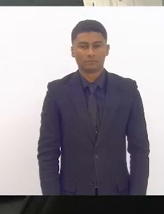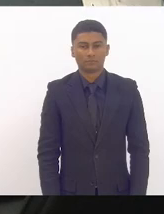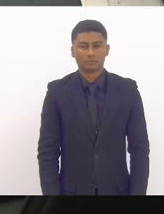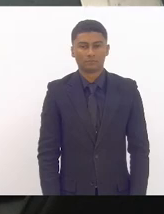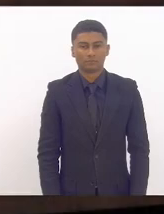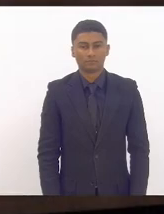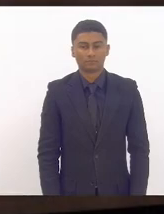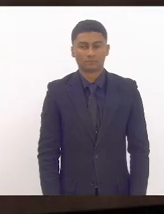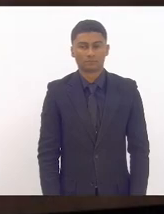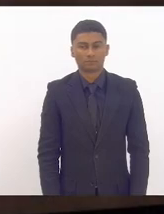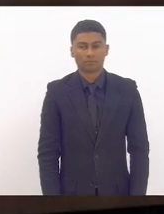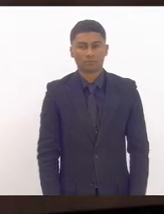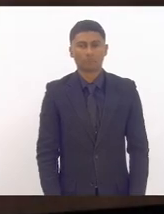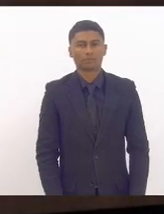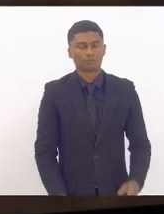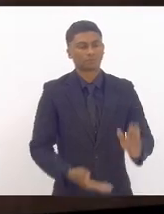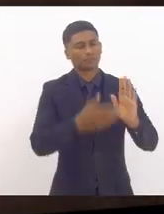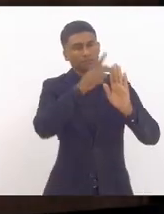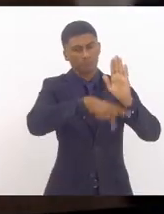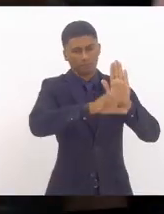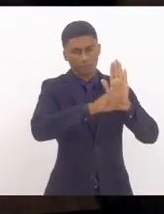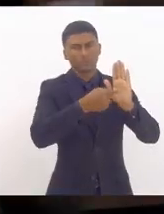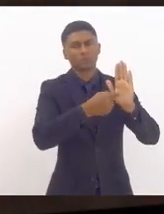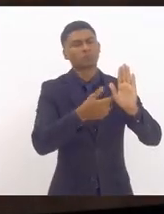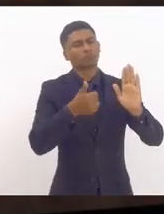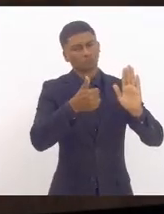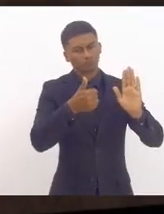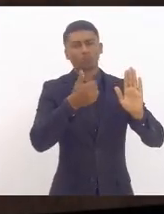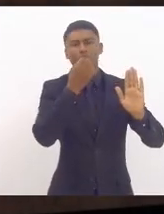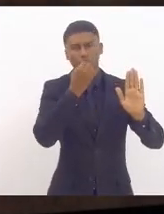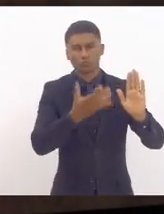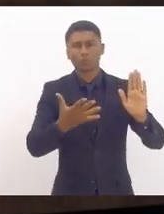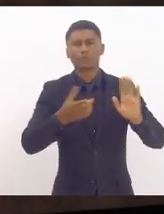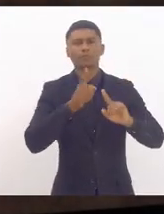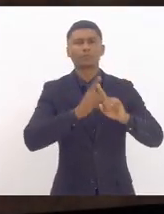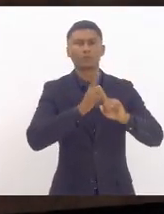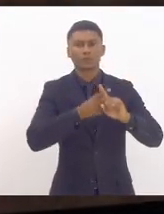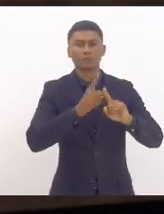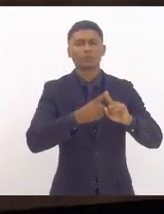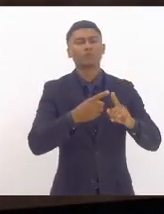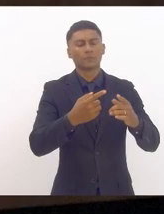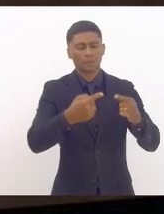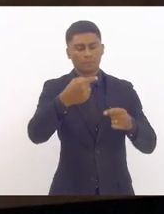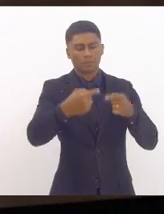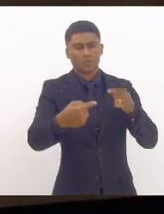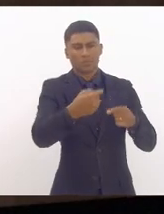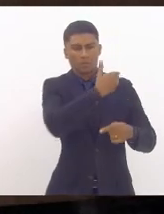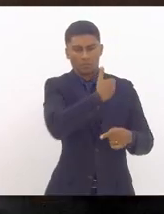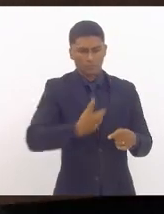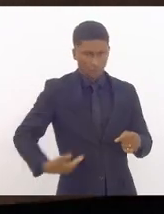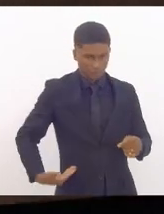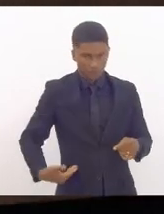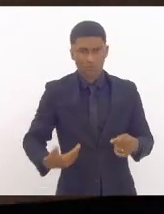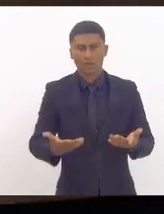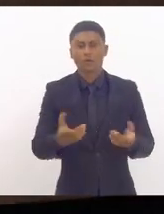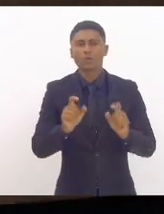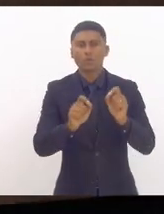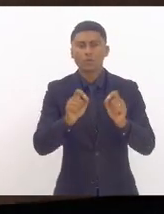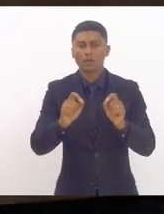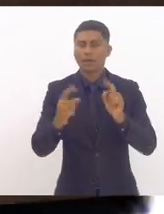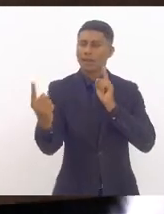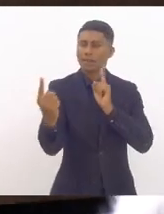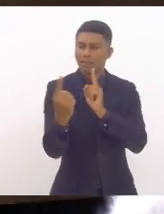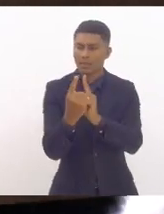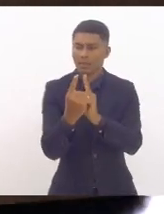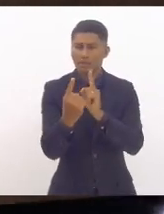A presente proposição é meritória, já que visa aperfeiçoar as políticas públicas de atendimento aos adultos